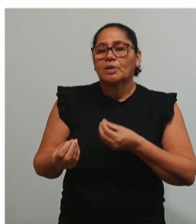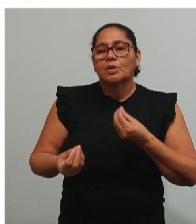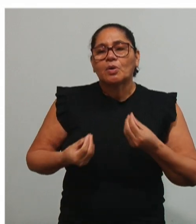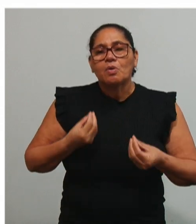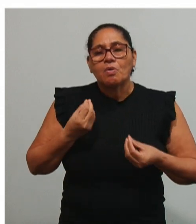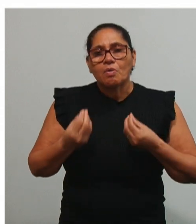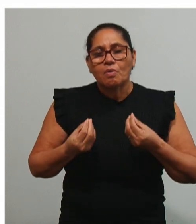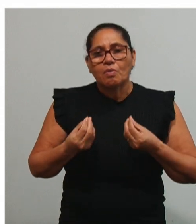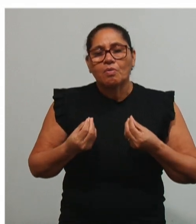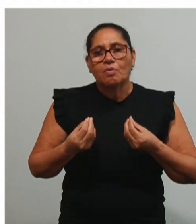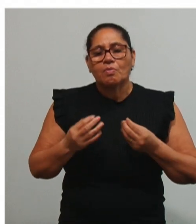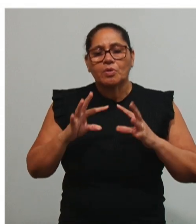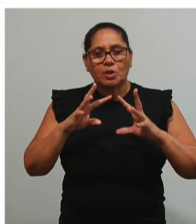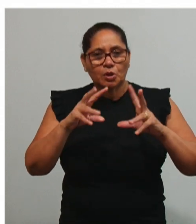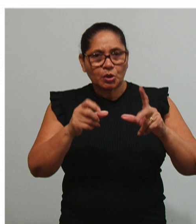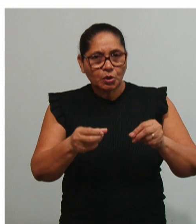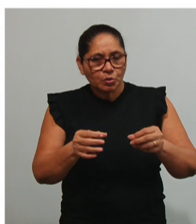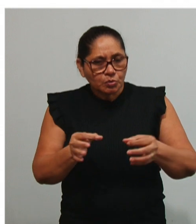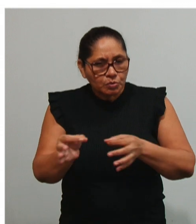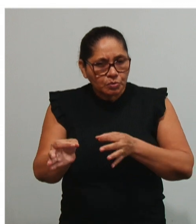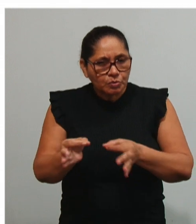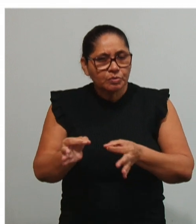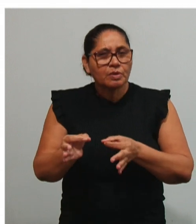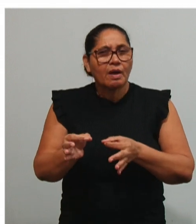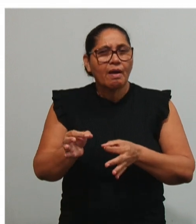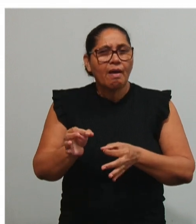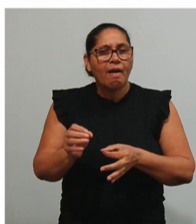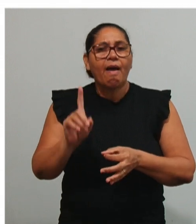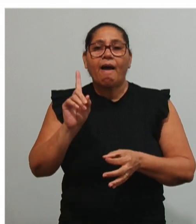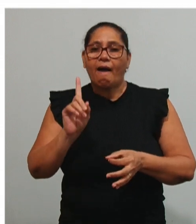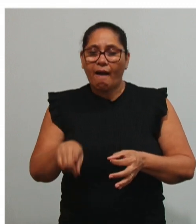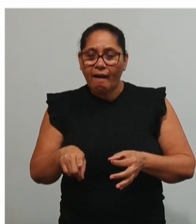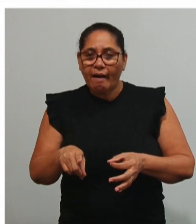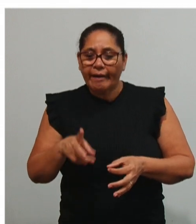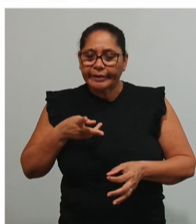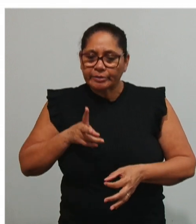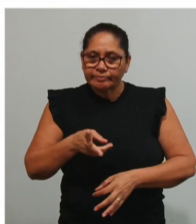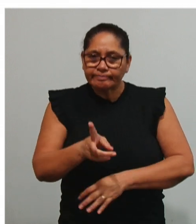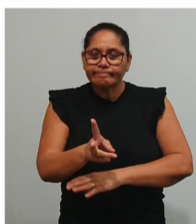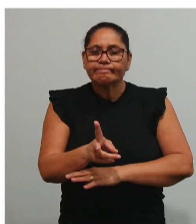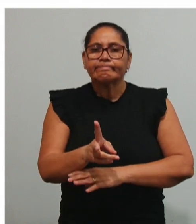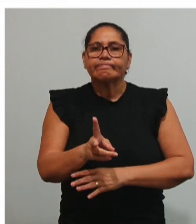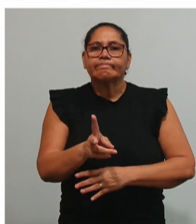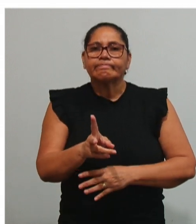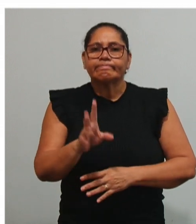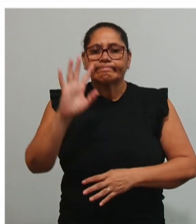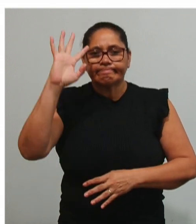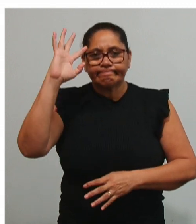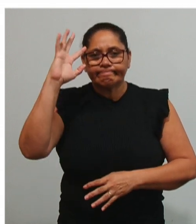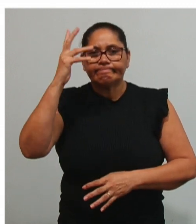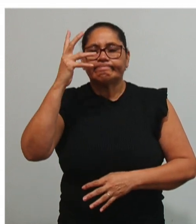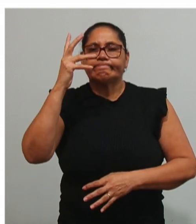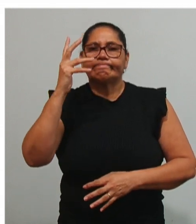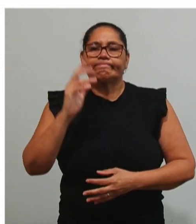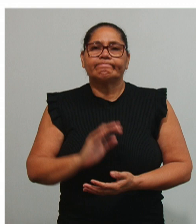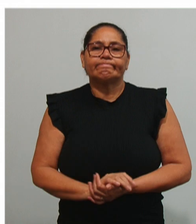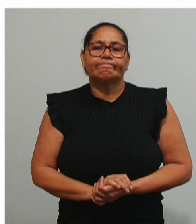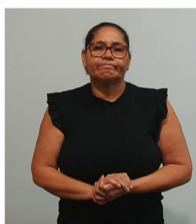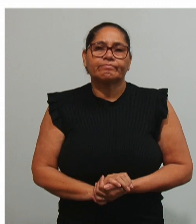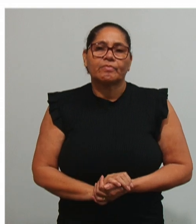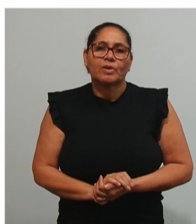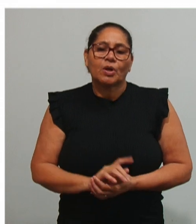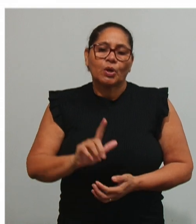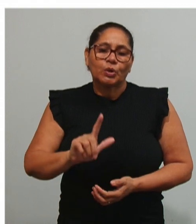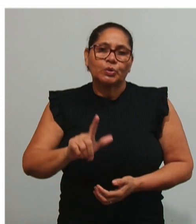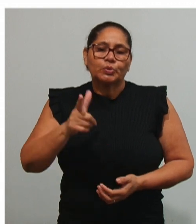como nem todo planejamento é seguido para a tomada de decisão.